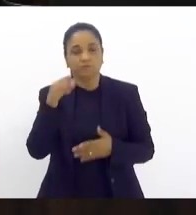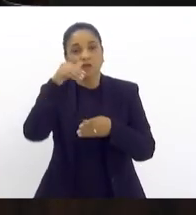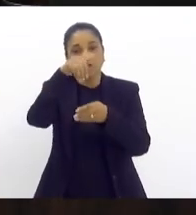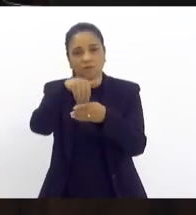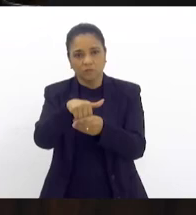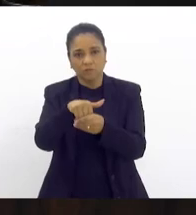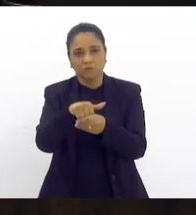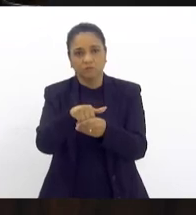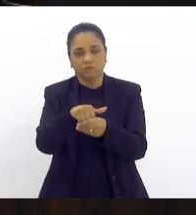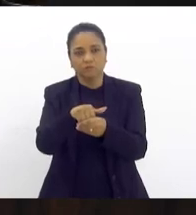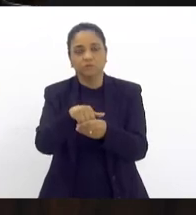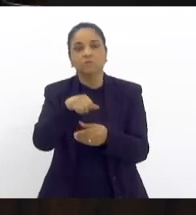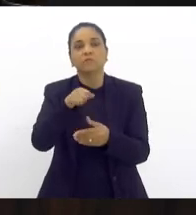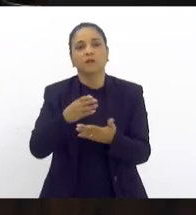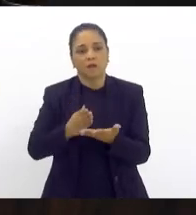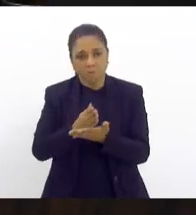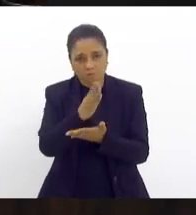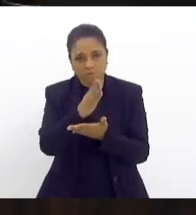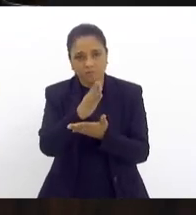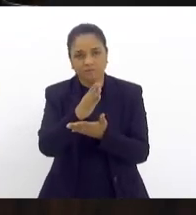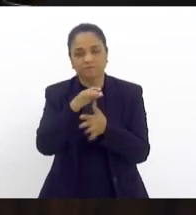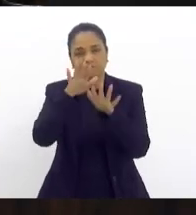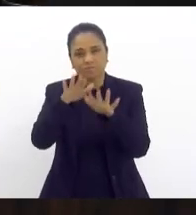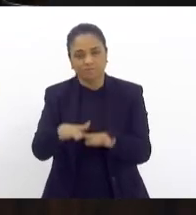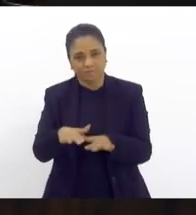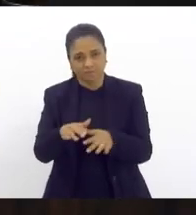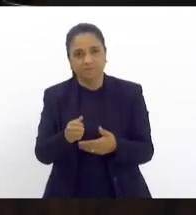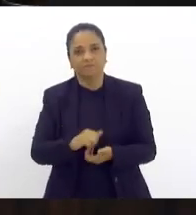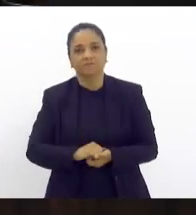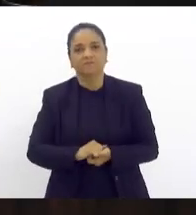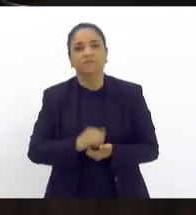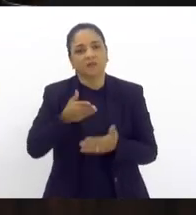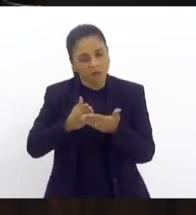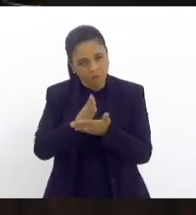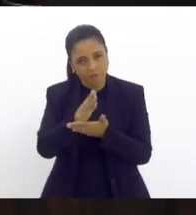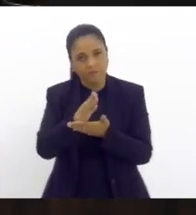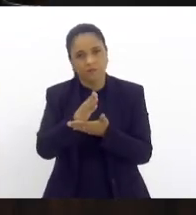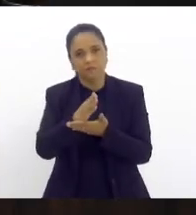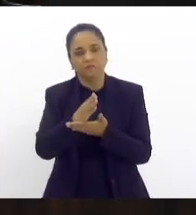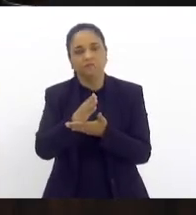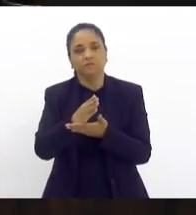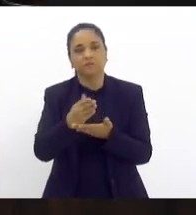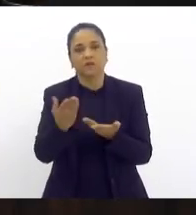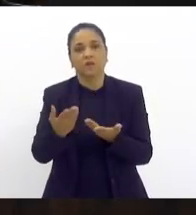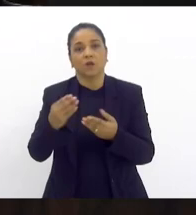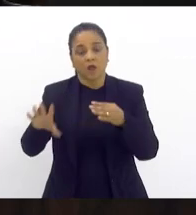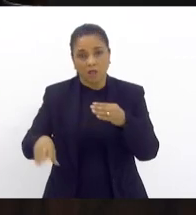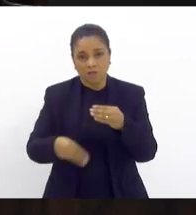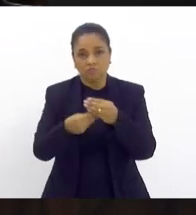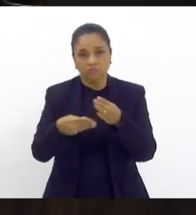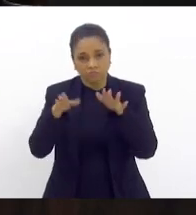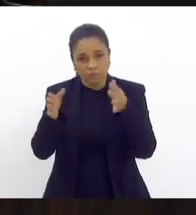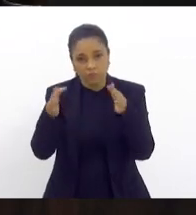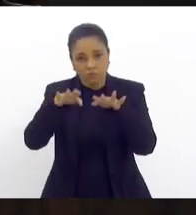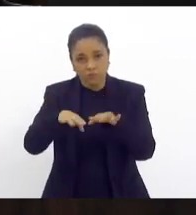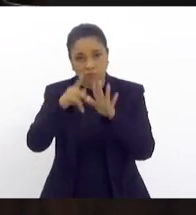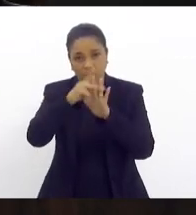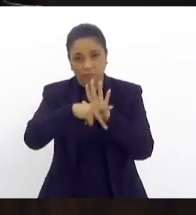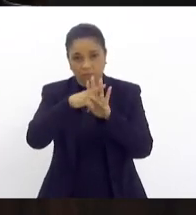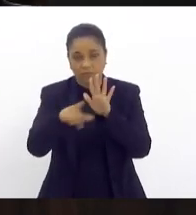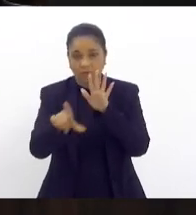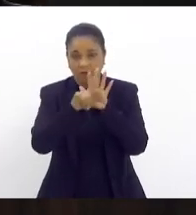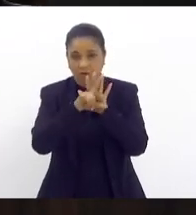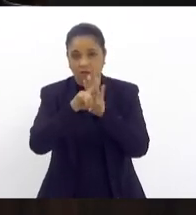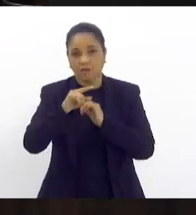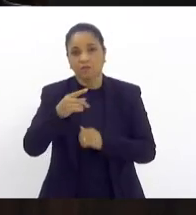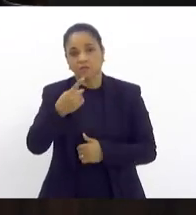votação permaneça Como estão aprovado requer a inclusão na ordem do dia o projeto de lei de